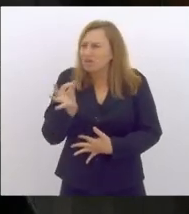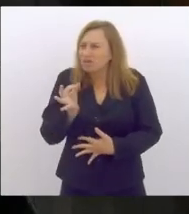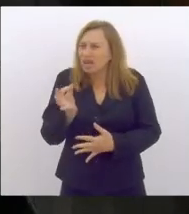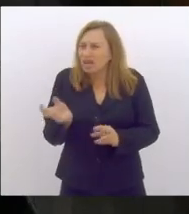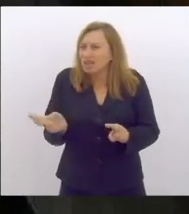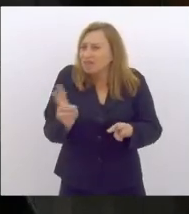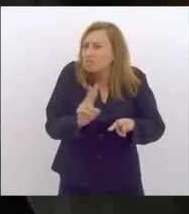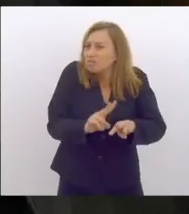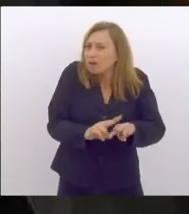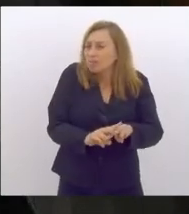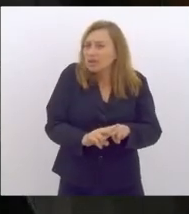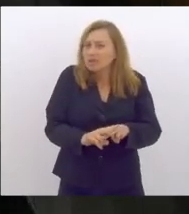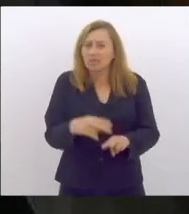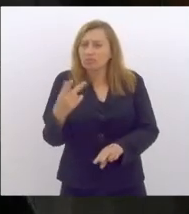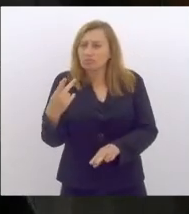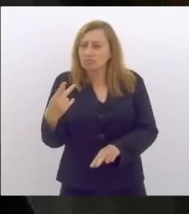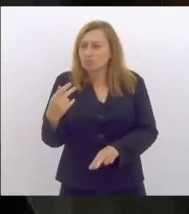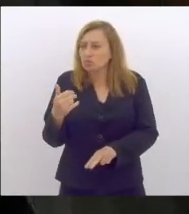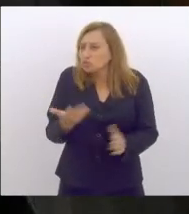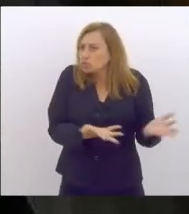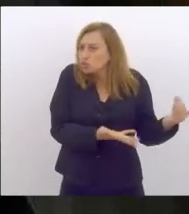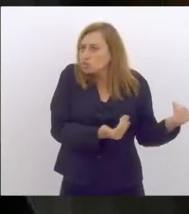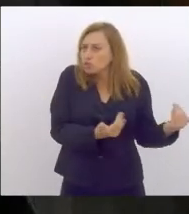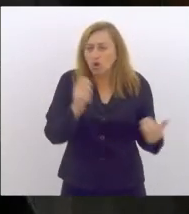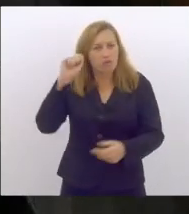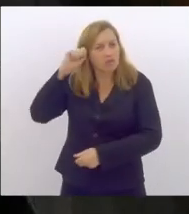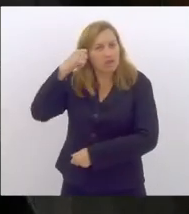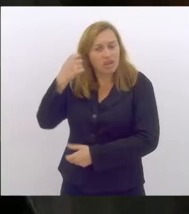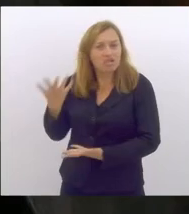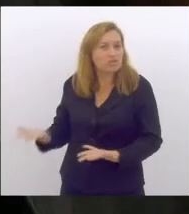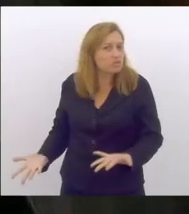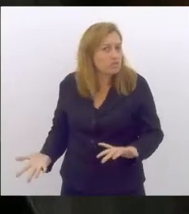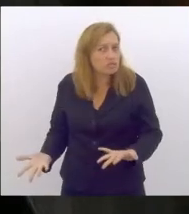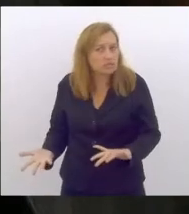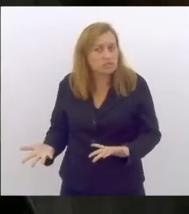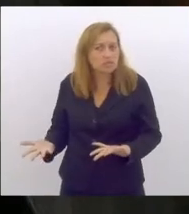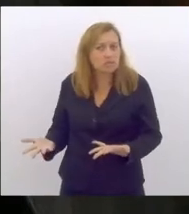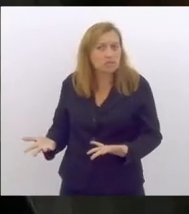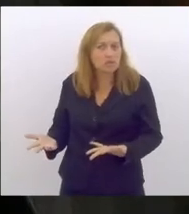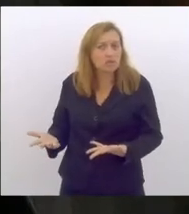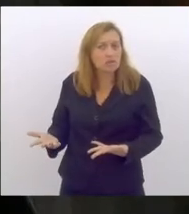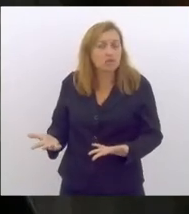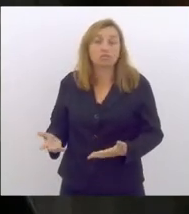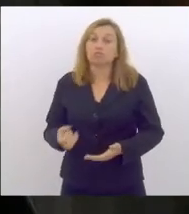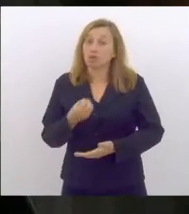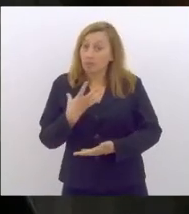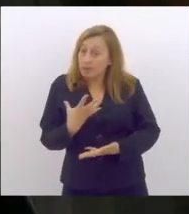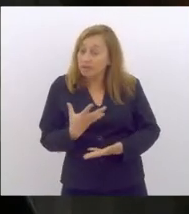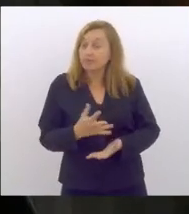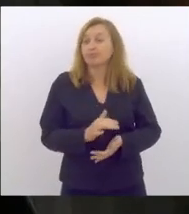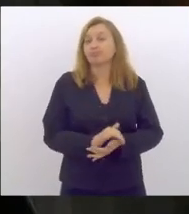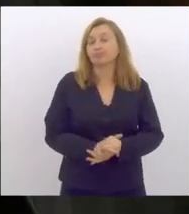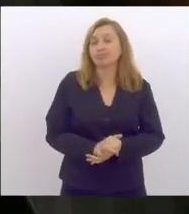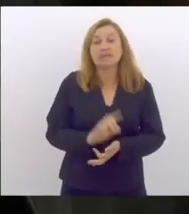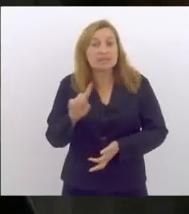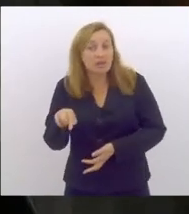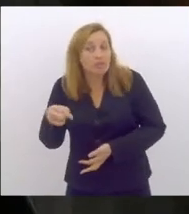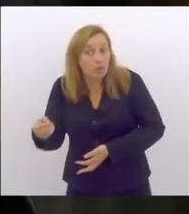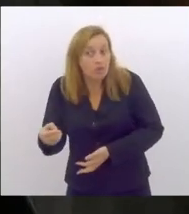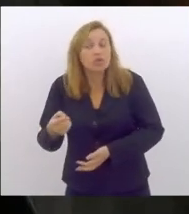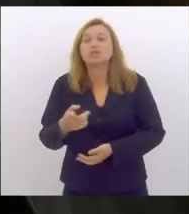demonstrou perplexidade com a prisão do Luiz Carlos Justino pois bem e depois